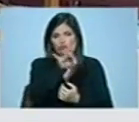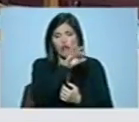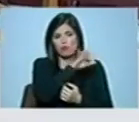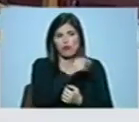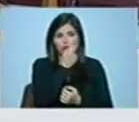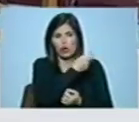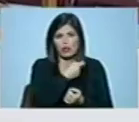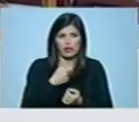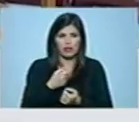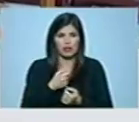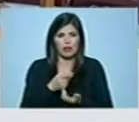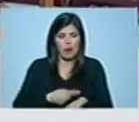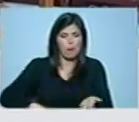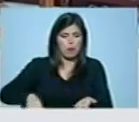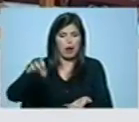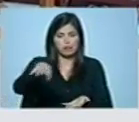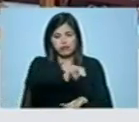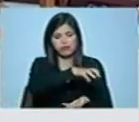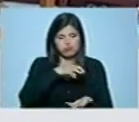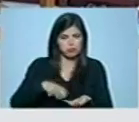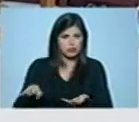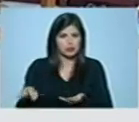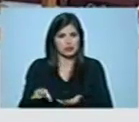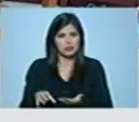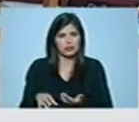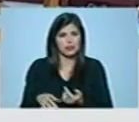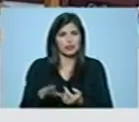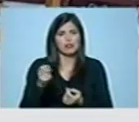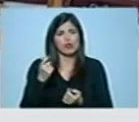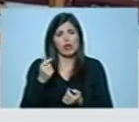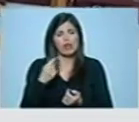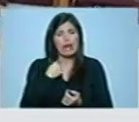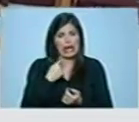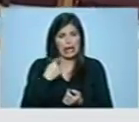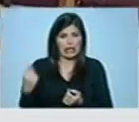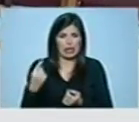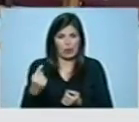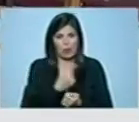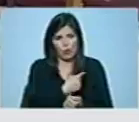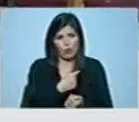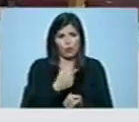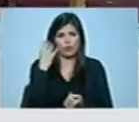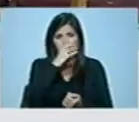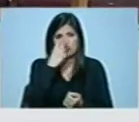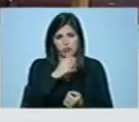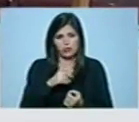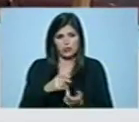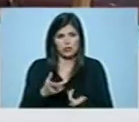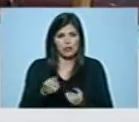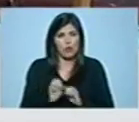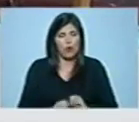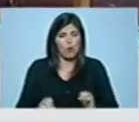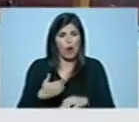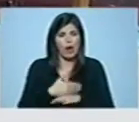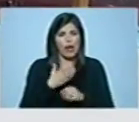cada ingrediente, eu já fico com um prato cheio. É. Porque se ponho um bocadinho de cada carne, um bocadinho de cada enchido, já pronto, quase não é sobra espaço para a batata e